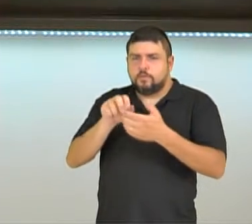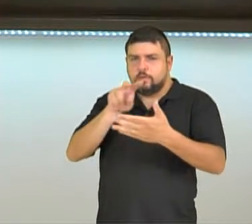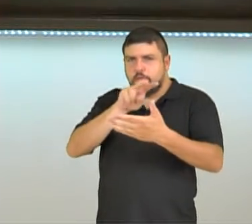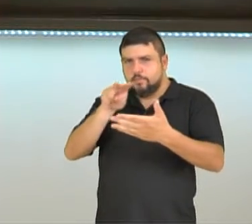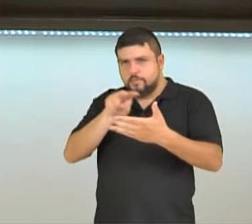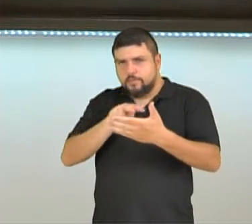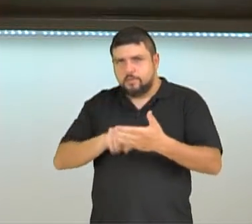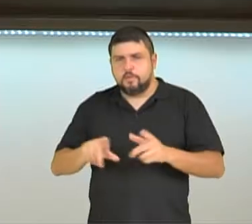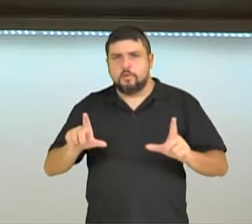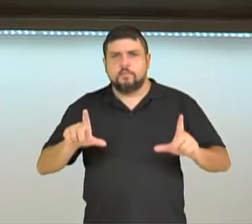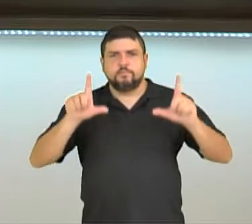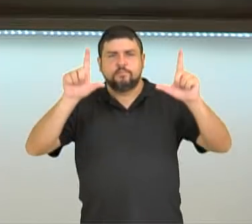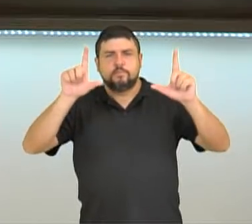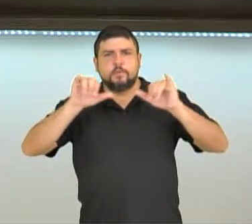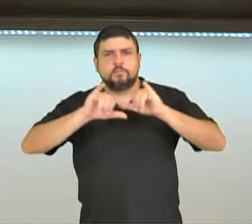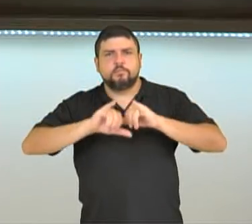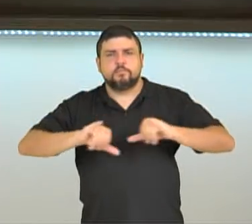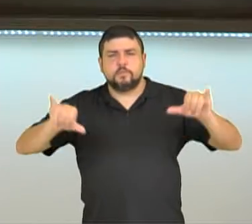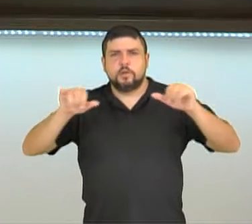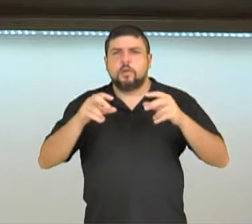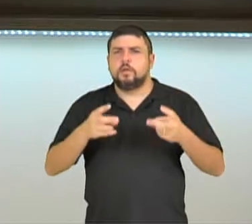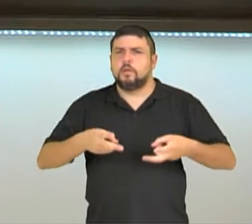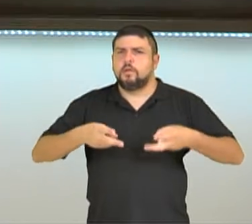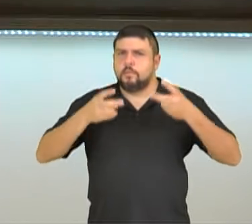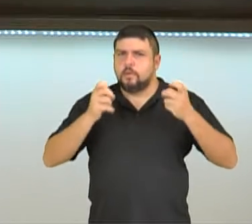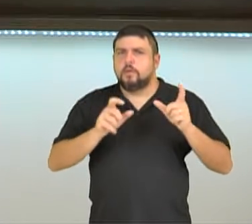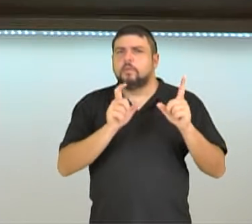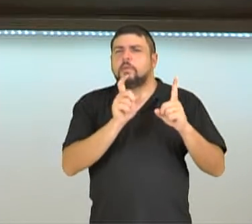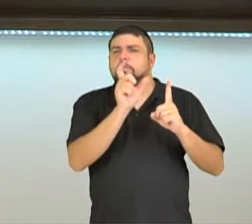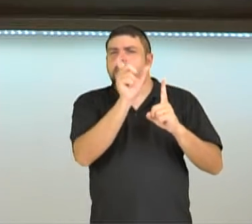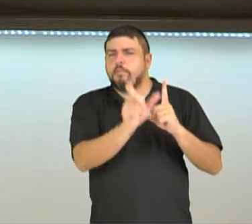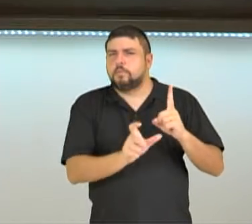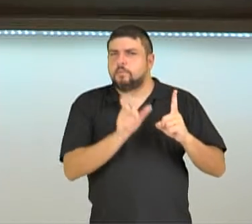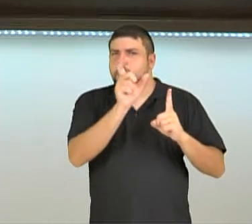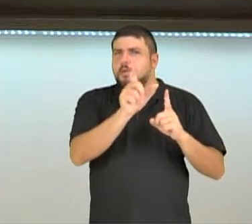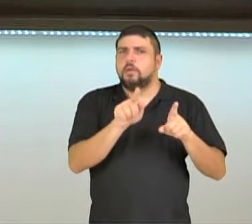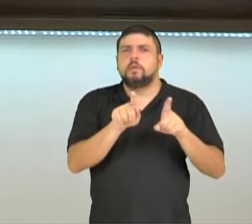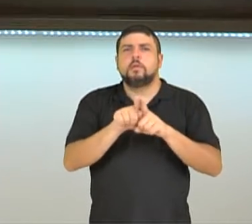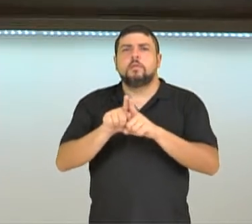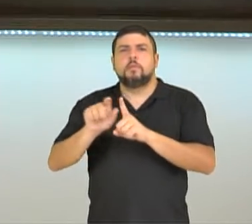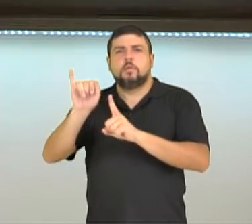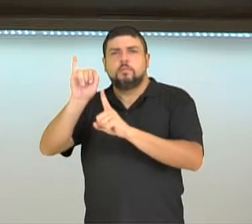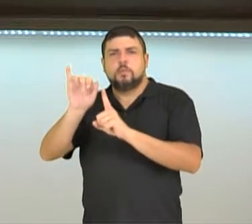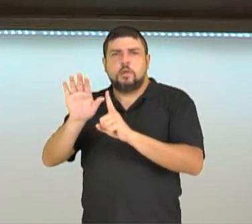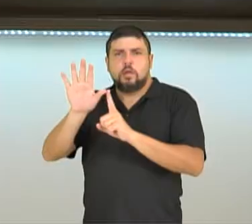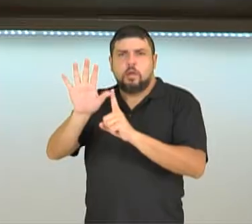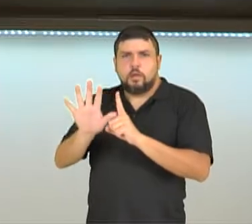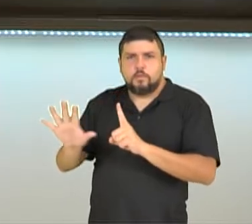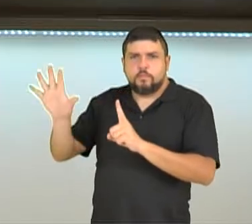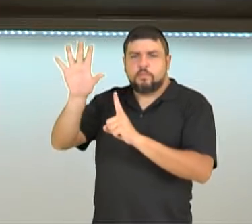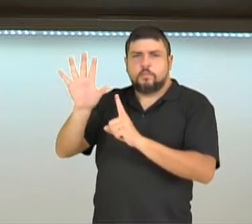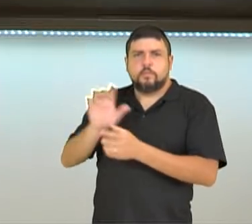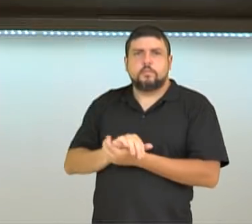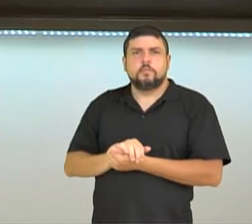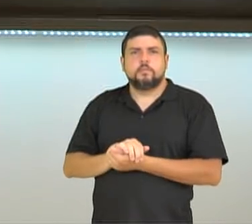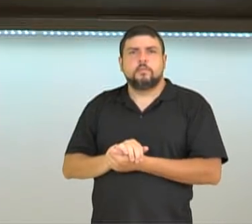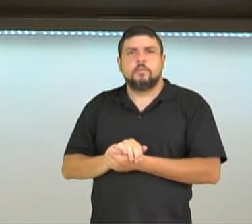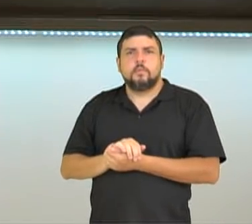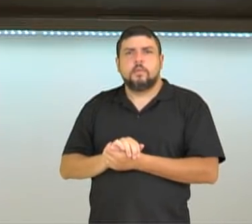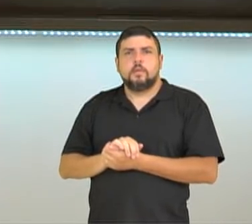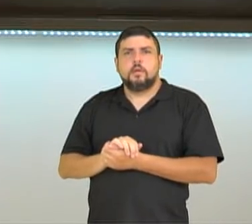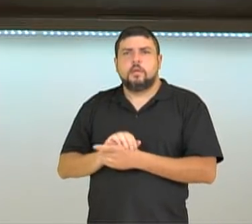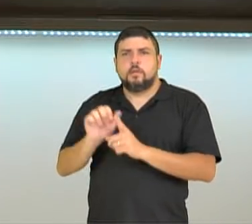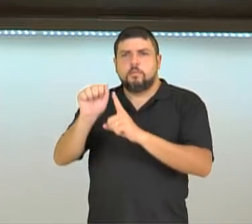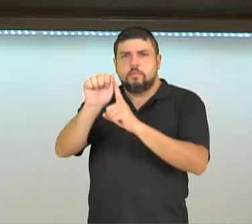cartaz de campanha e já percebeu a linguagem verbal, né? E também a não verbal. Você fez uma leitura automática dos elementos não